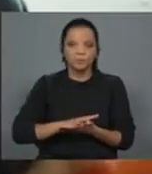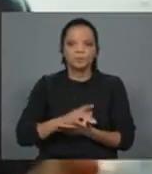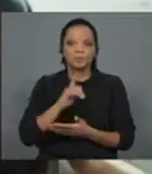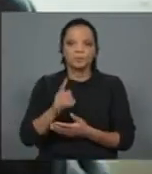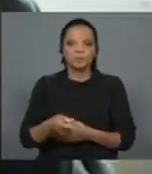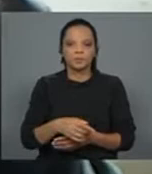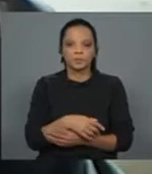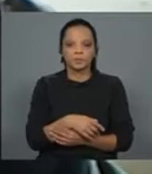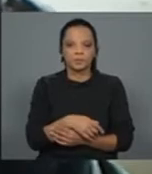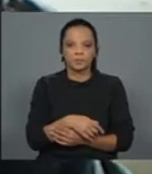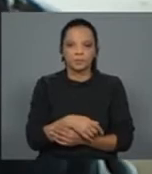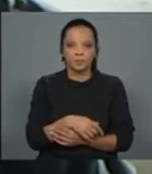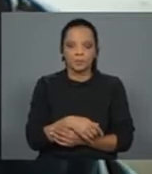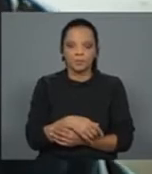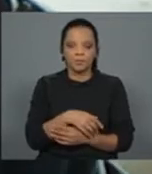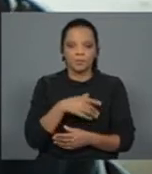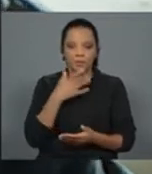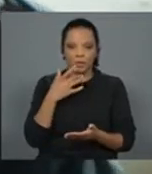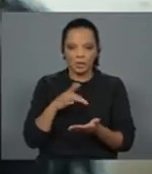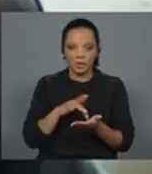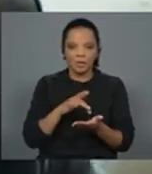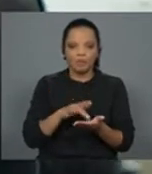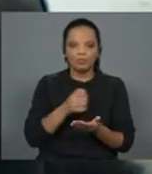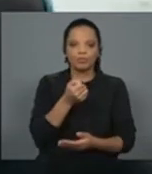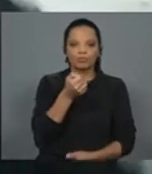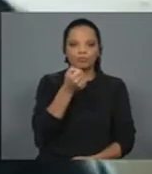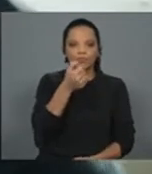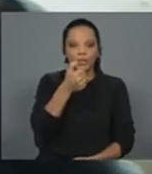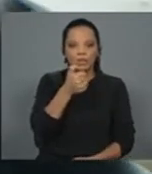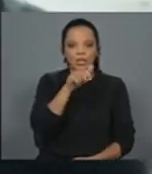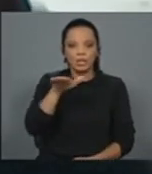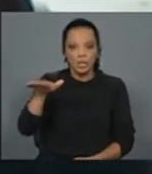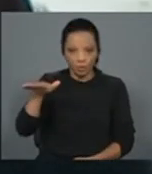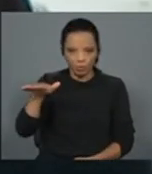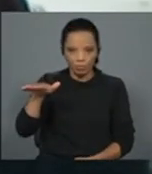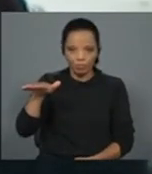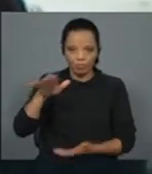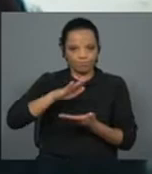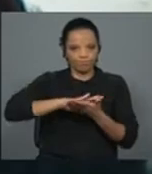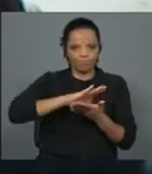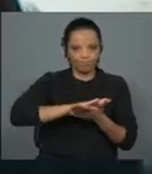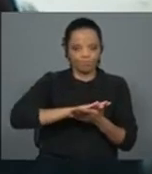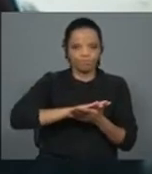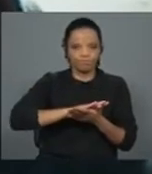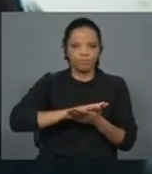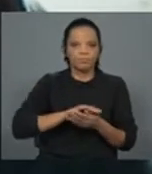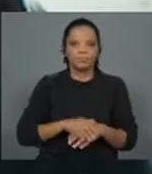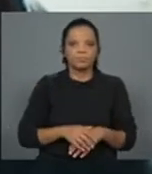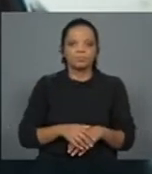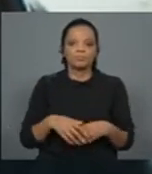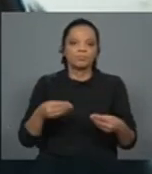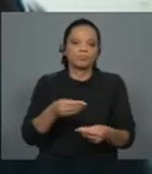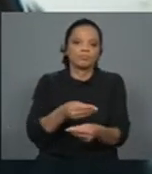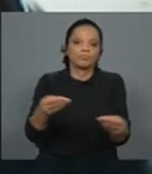portanto, foram editados 500 exemplares e eles, portanto, estão a ser